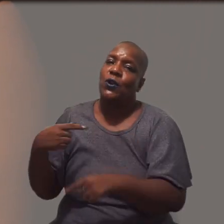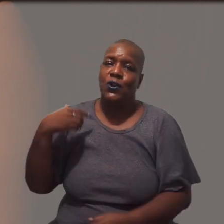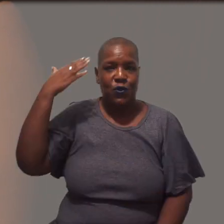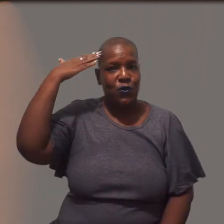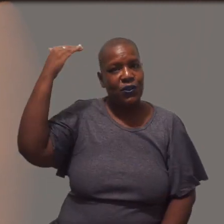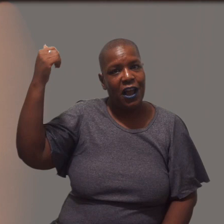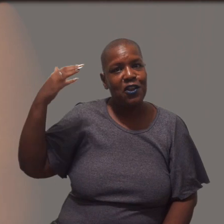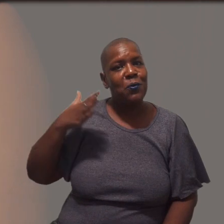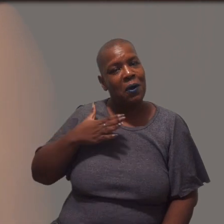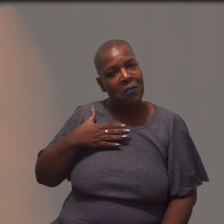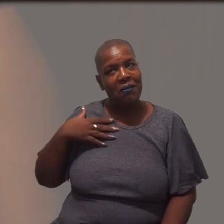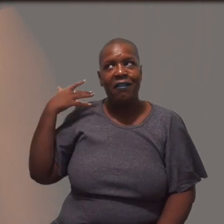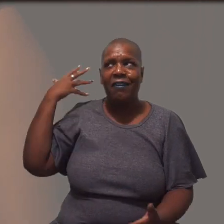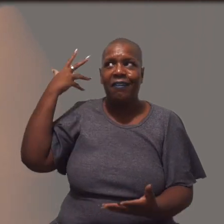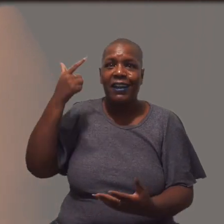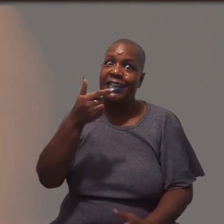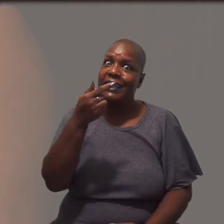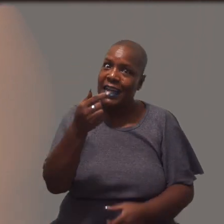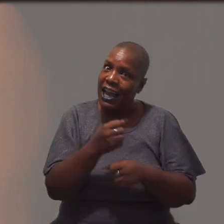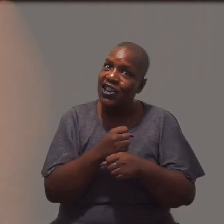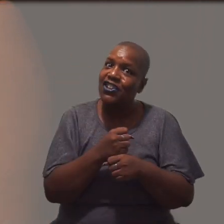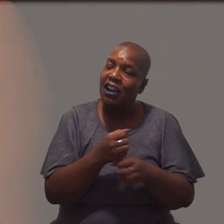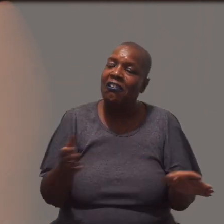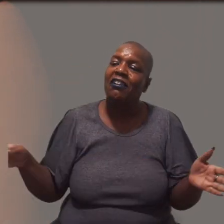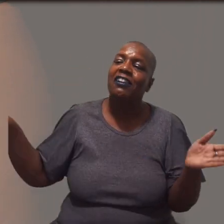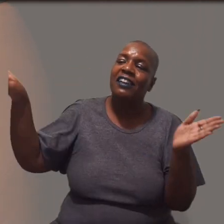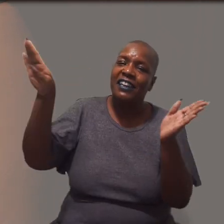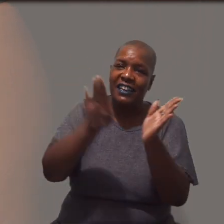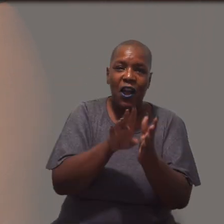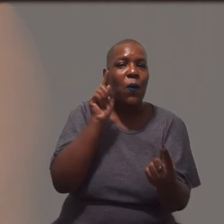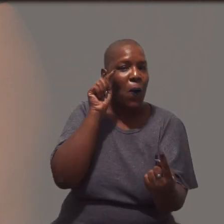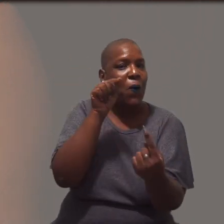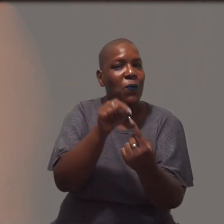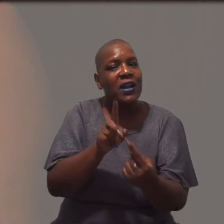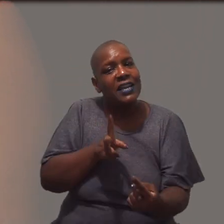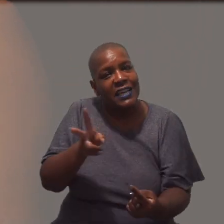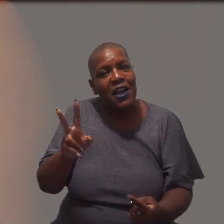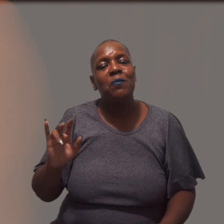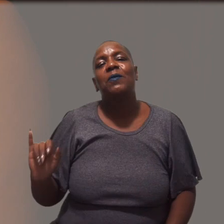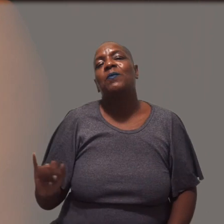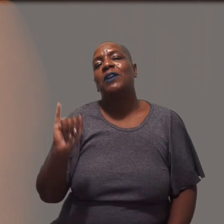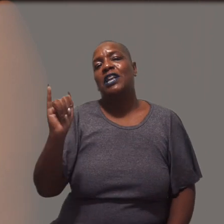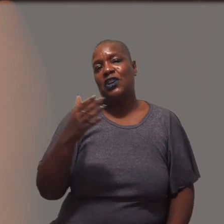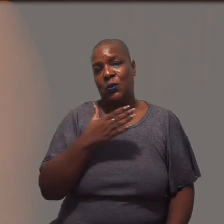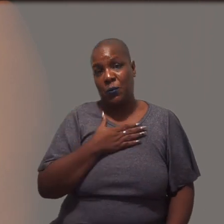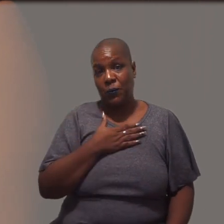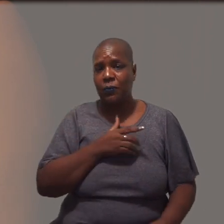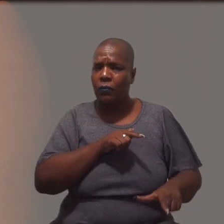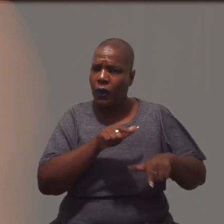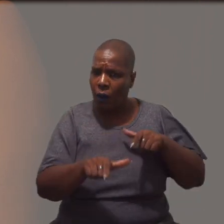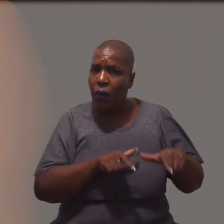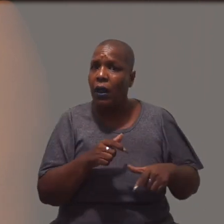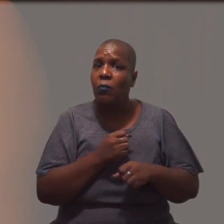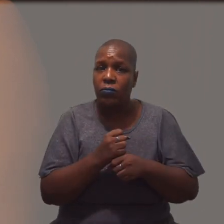mim, porque foi uma trajetória aí de 7 anos, né? Até conseguir esse objetivo, que sempre foi muito importante para mim.